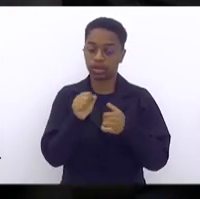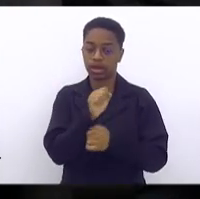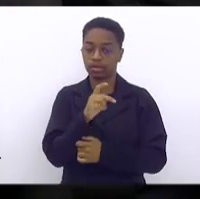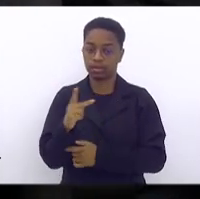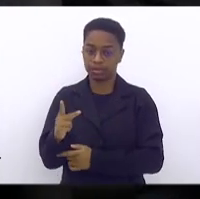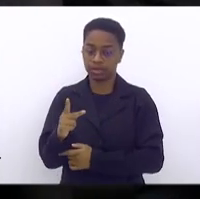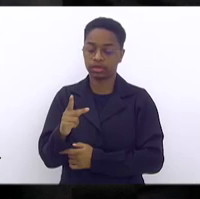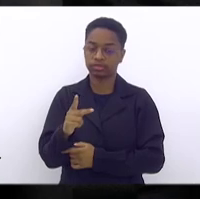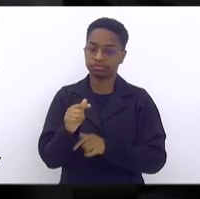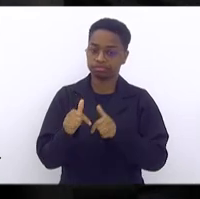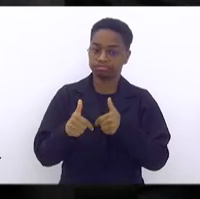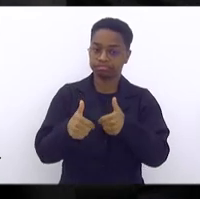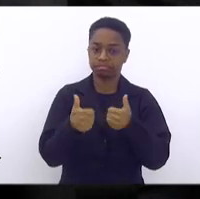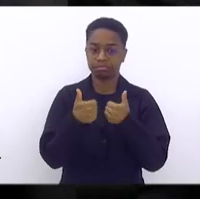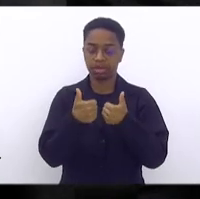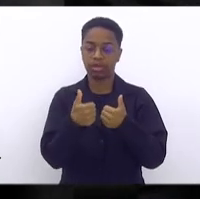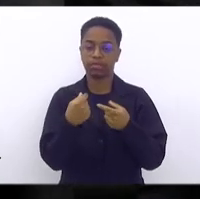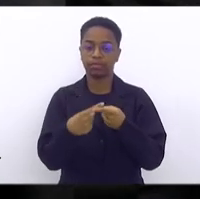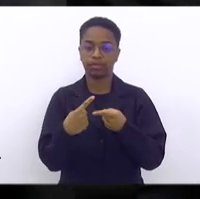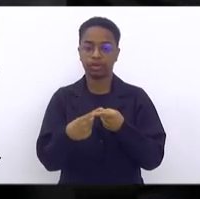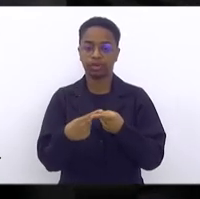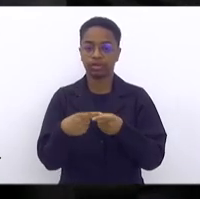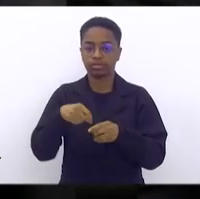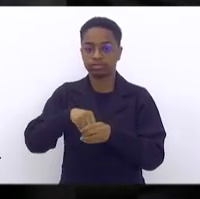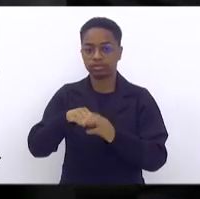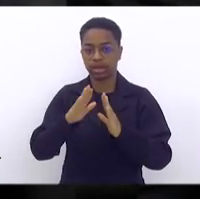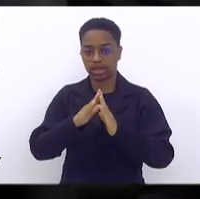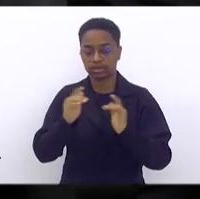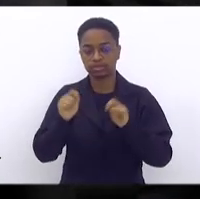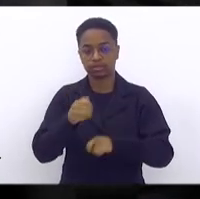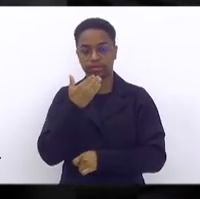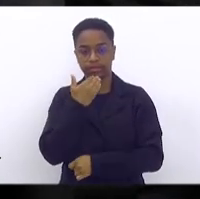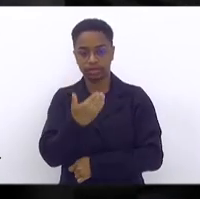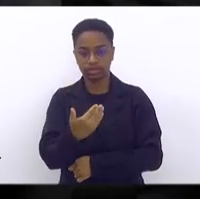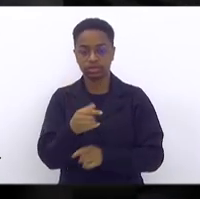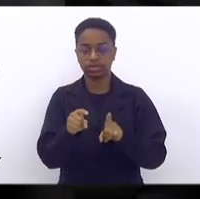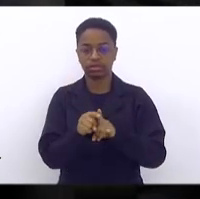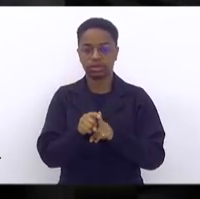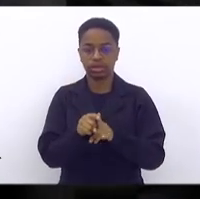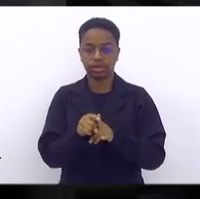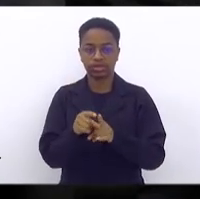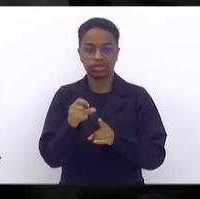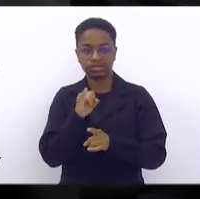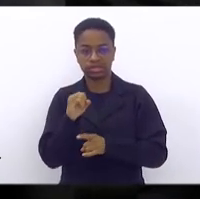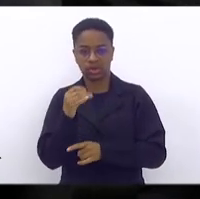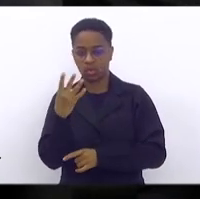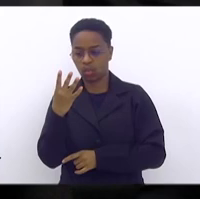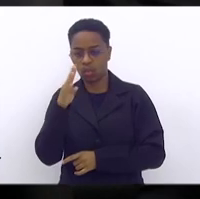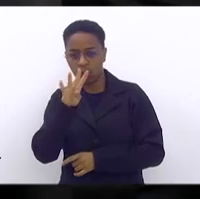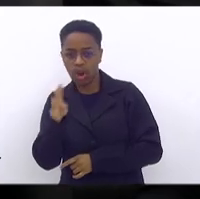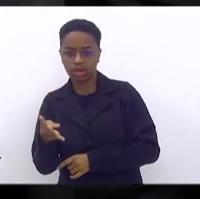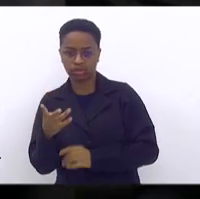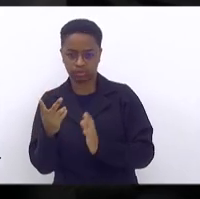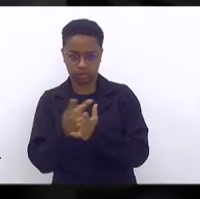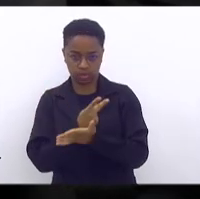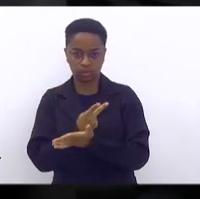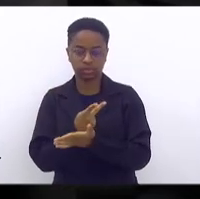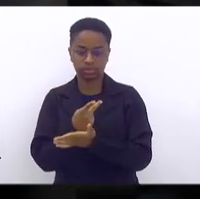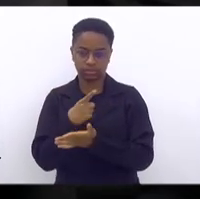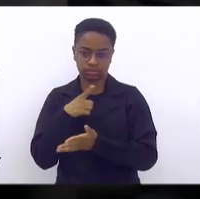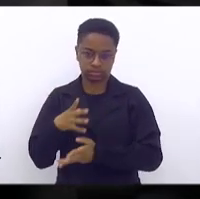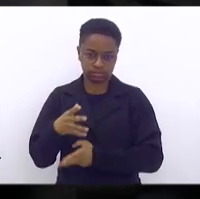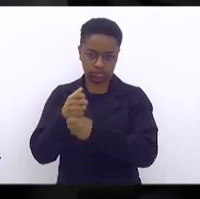mostrado bastante eficaz, né? De casa, ela pode pedir. De 4 mil casos que a gente já teve, né, já foram 4 mil casos ao